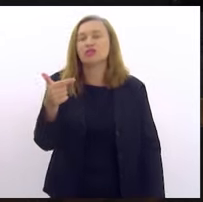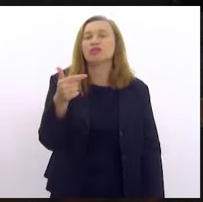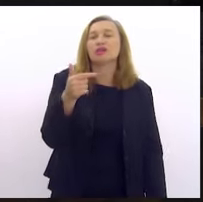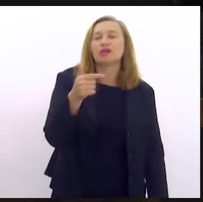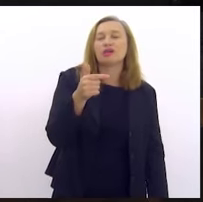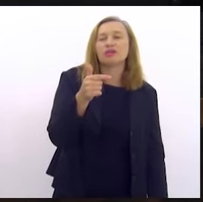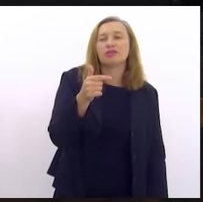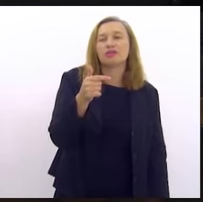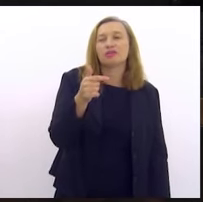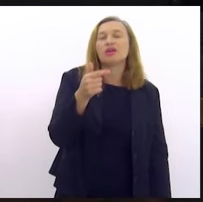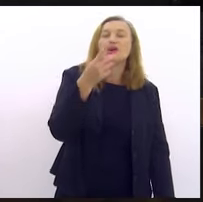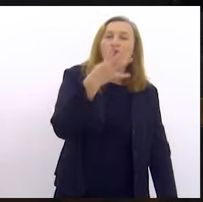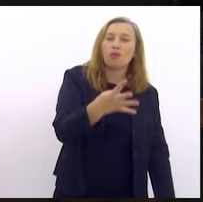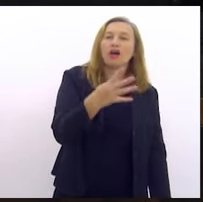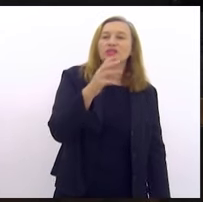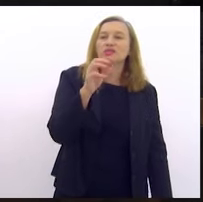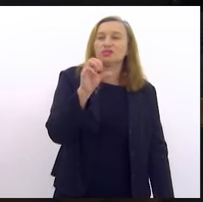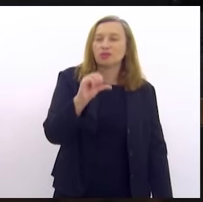6469/22,